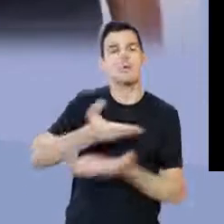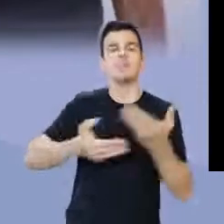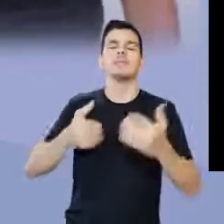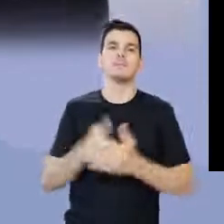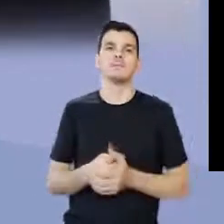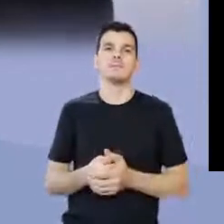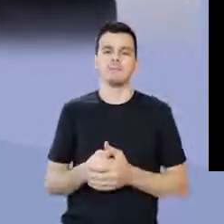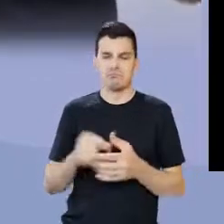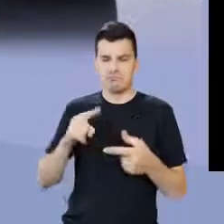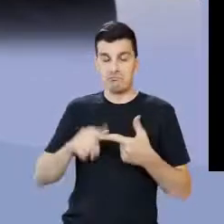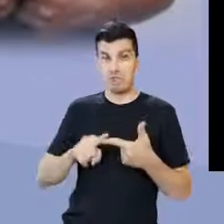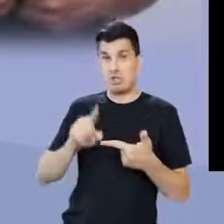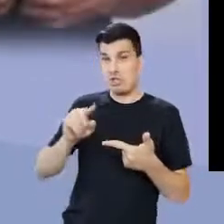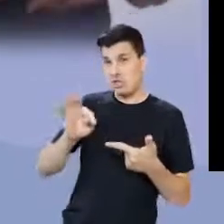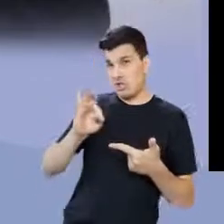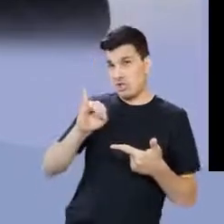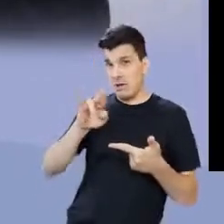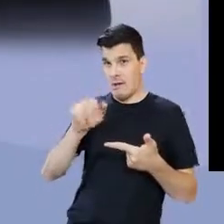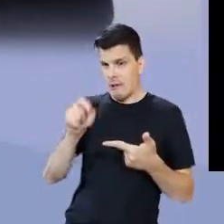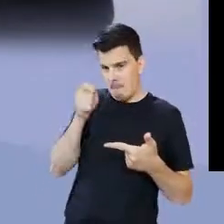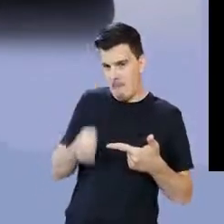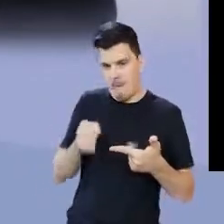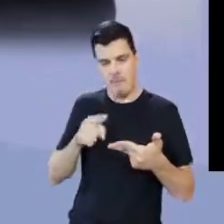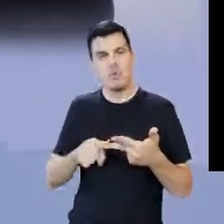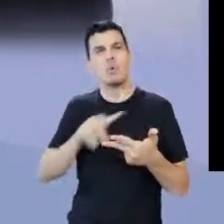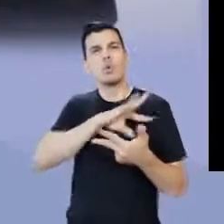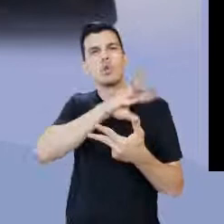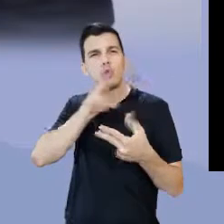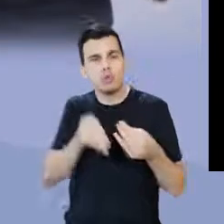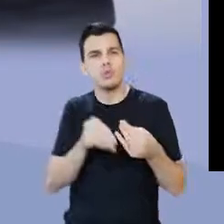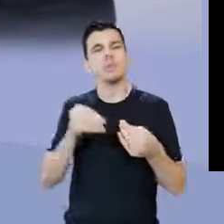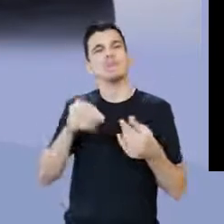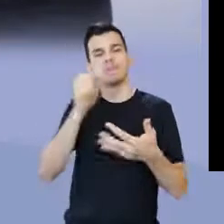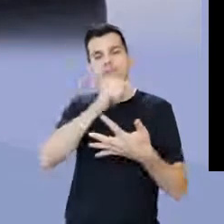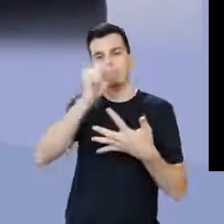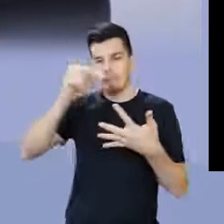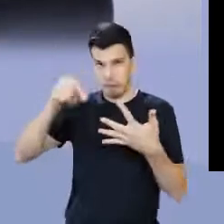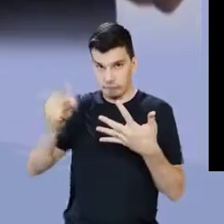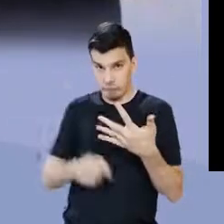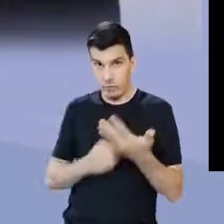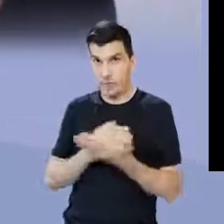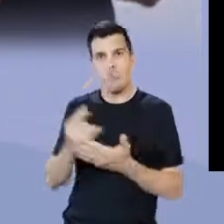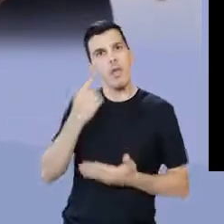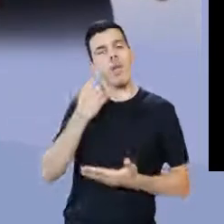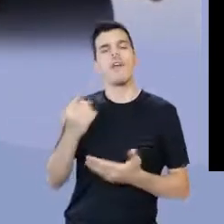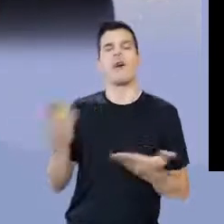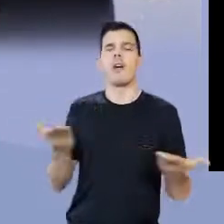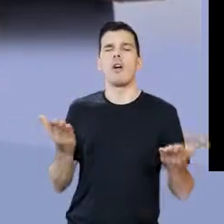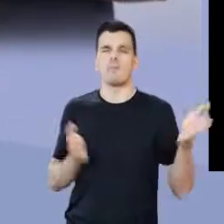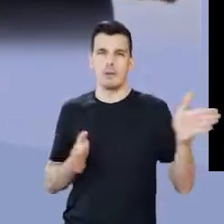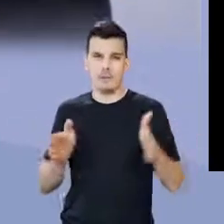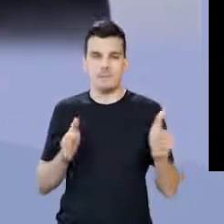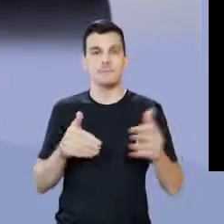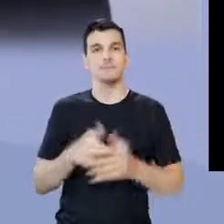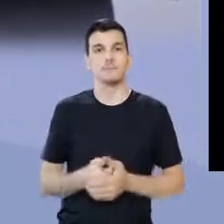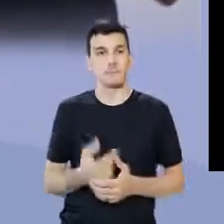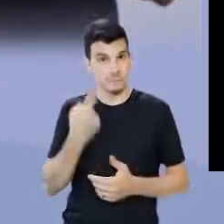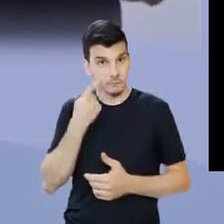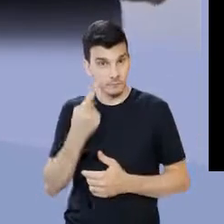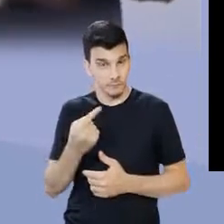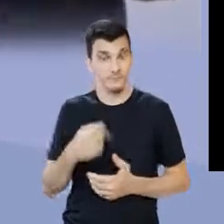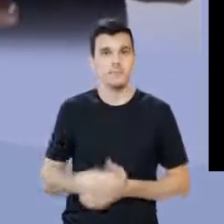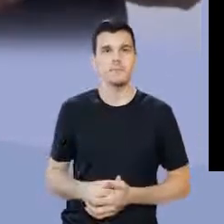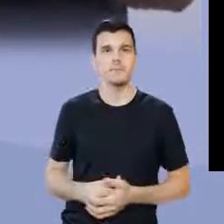democracia, tirania. Olha só, todos esses nomes complicados vão surgir agora. Vamos ver como é que vai isso aí? Então preste